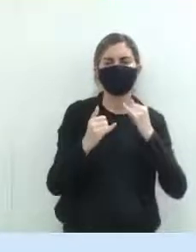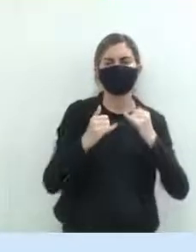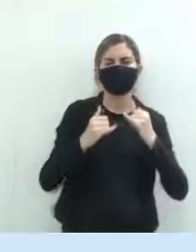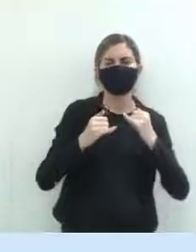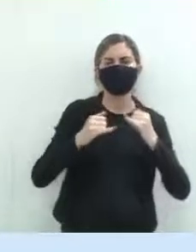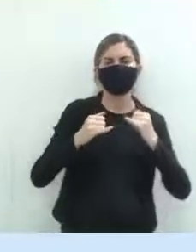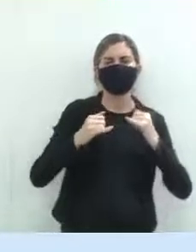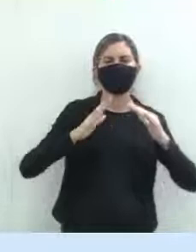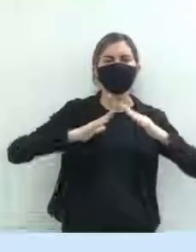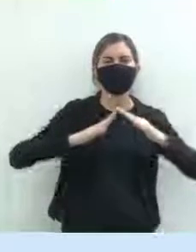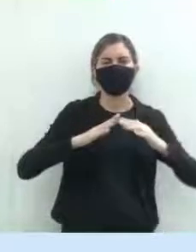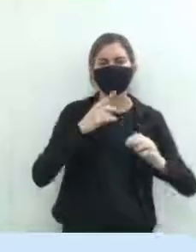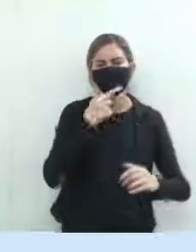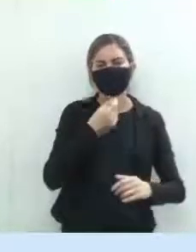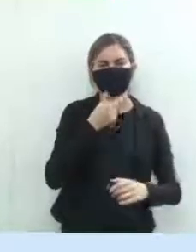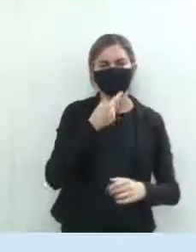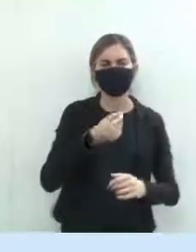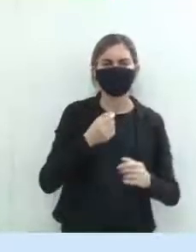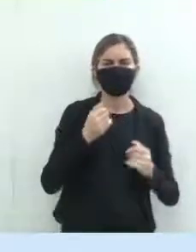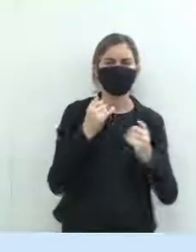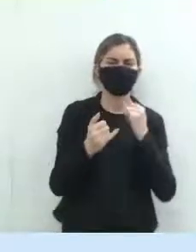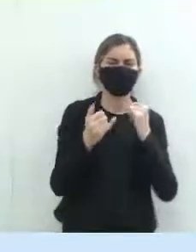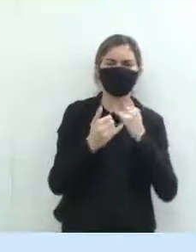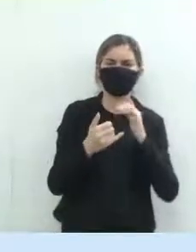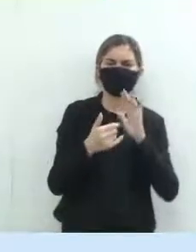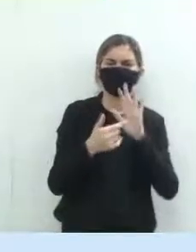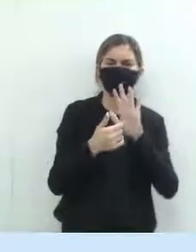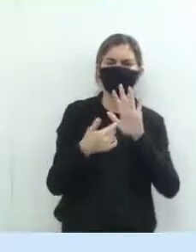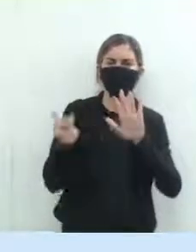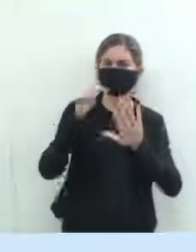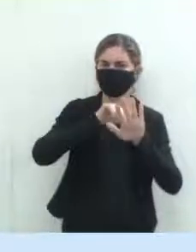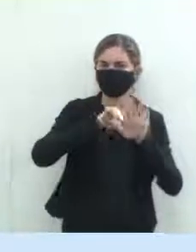é a morada dos homens. Quando eu falo aqui homens, questão do ser humano.